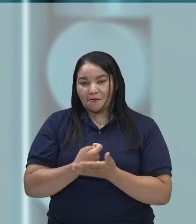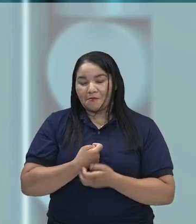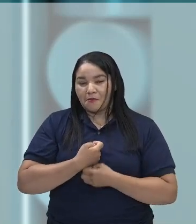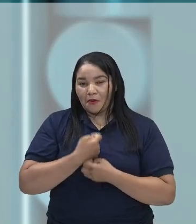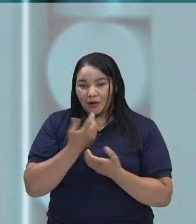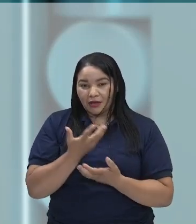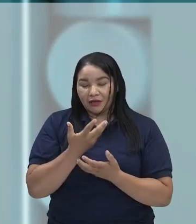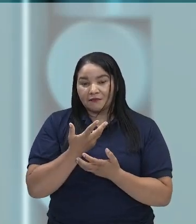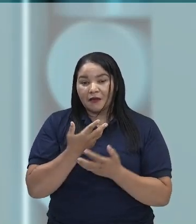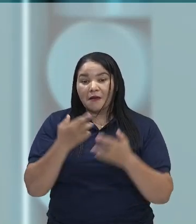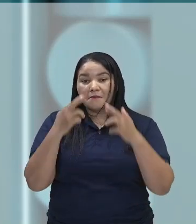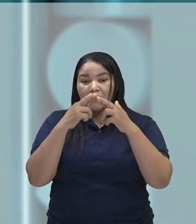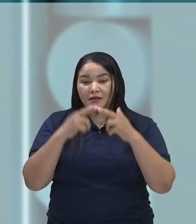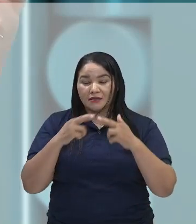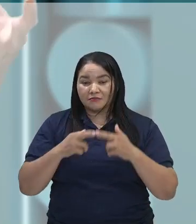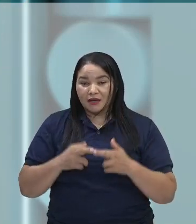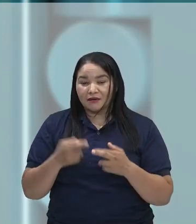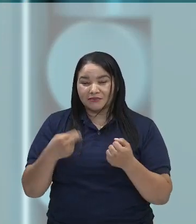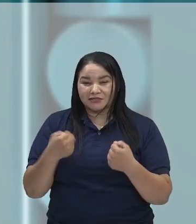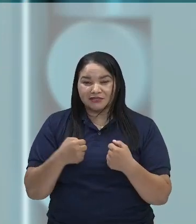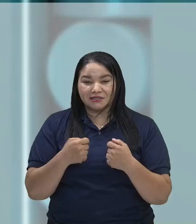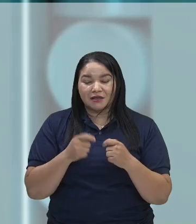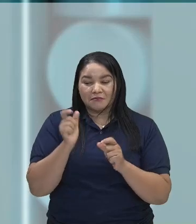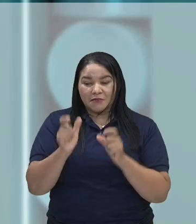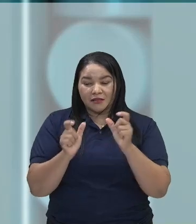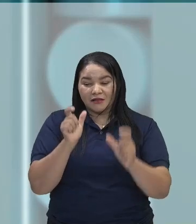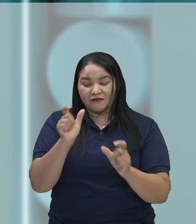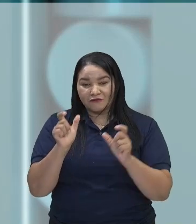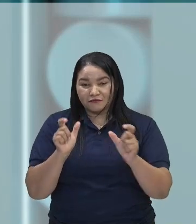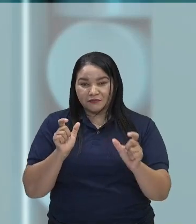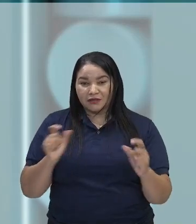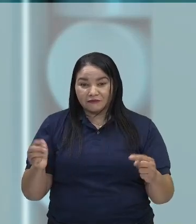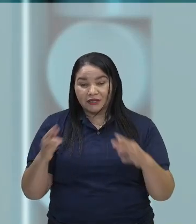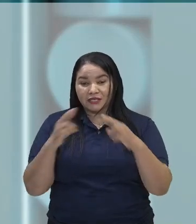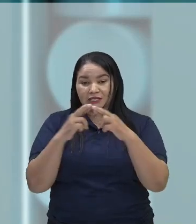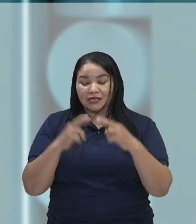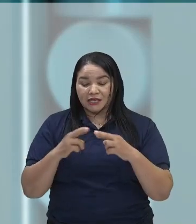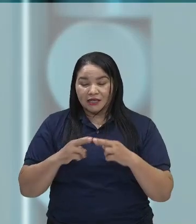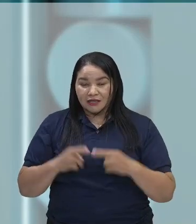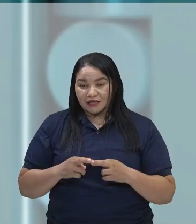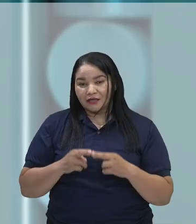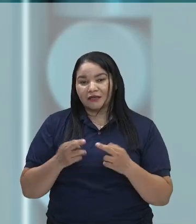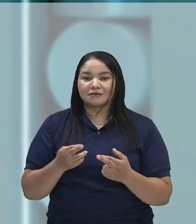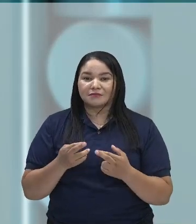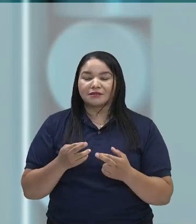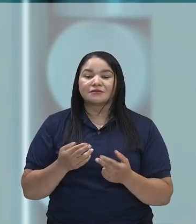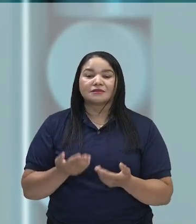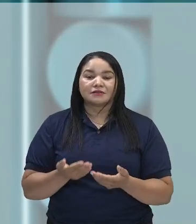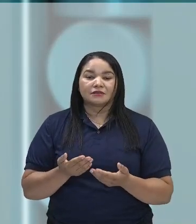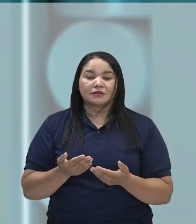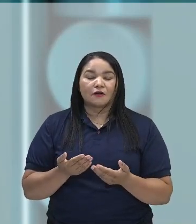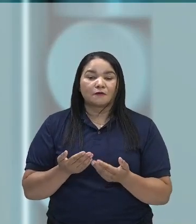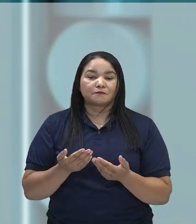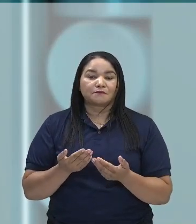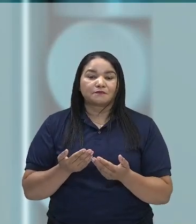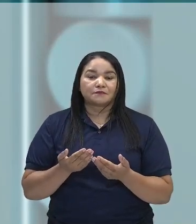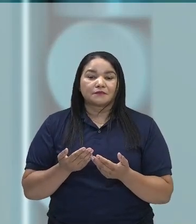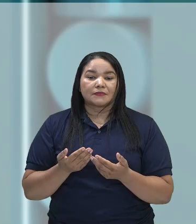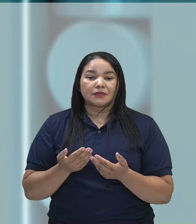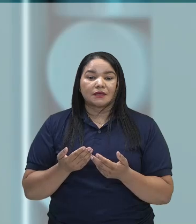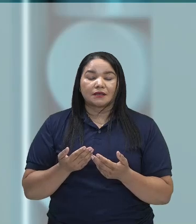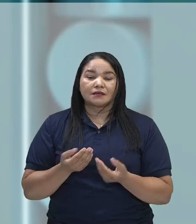rimar, eu tenho que trabalhar as palavras e encontrar uma palavra que rime com aquela palavra que eu estou tendo ali,